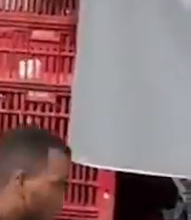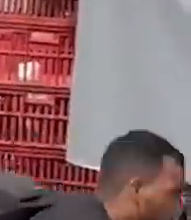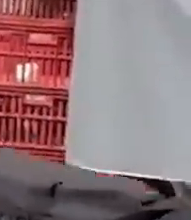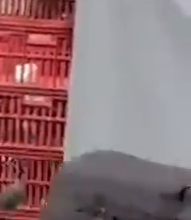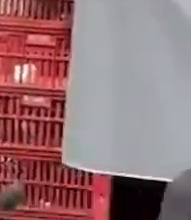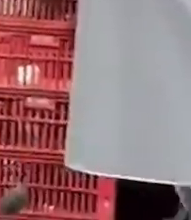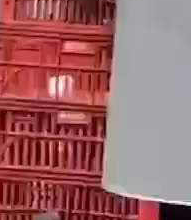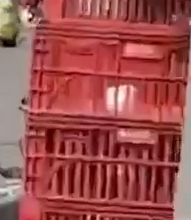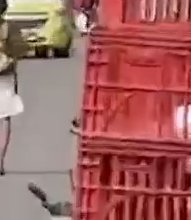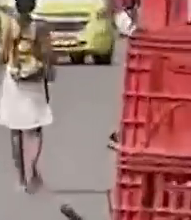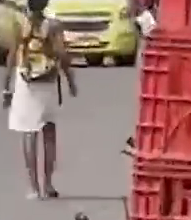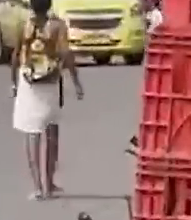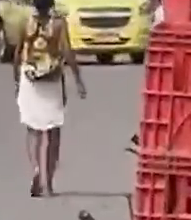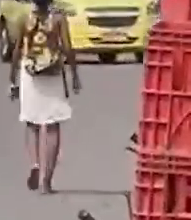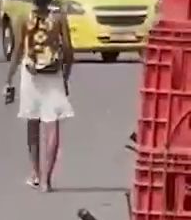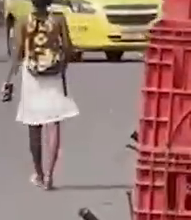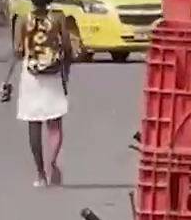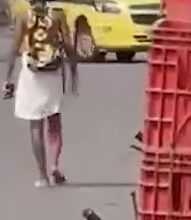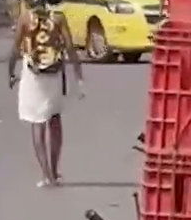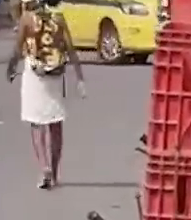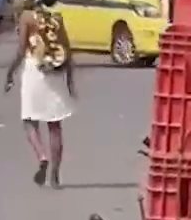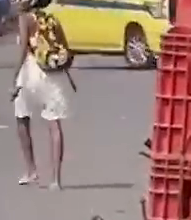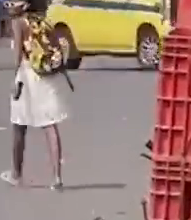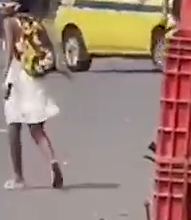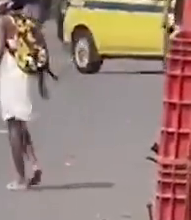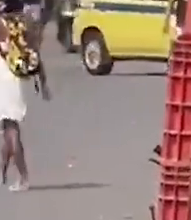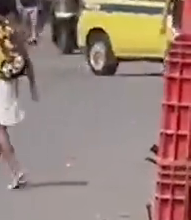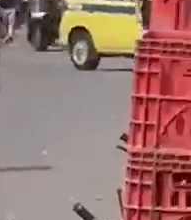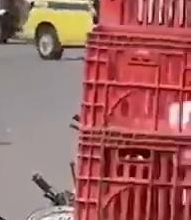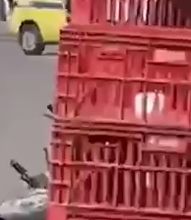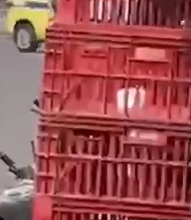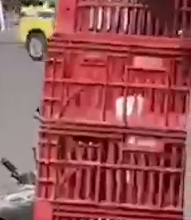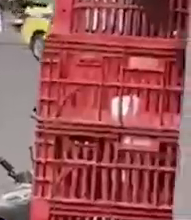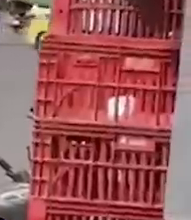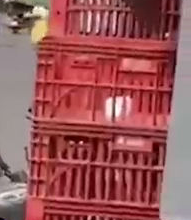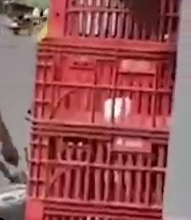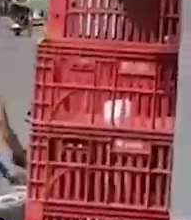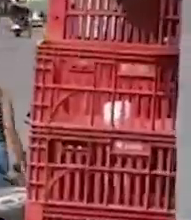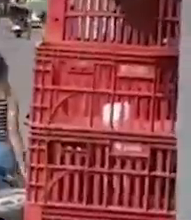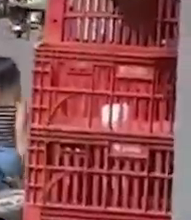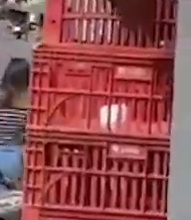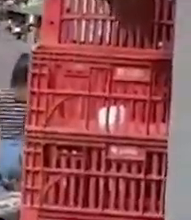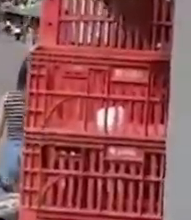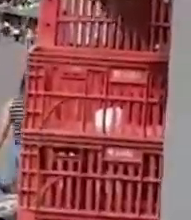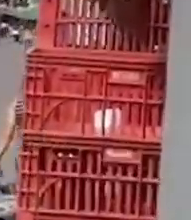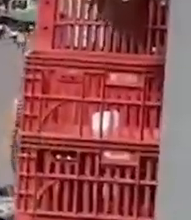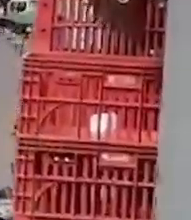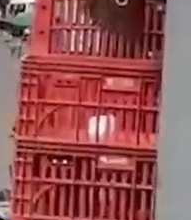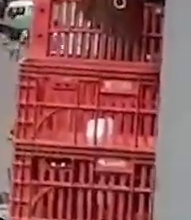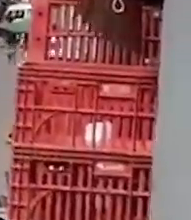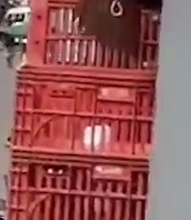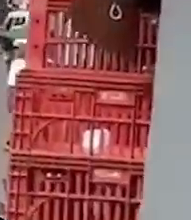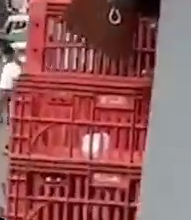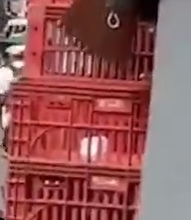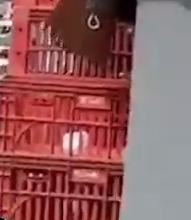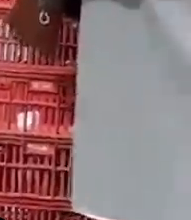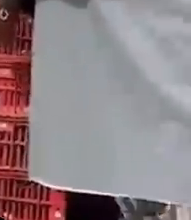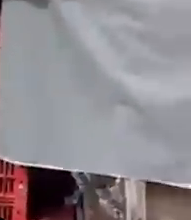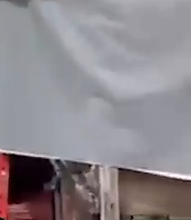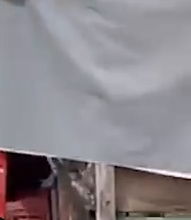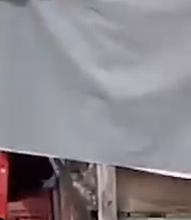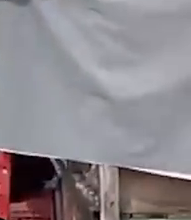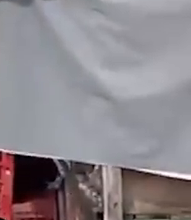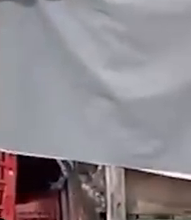da forma que ele foi, sem ter segurança, sem ter um comboio e